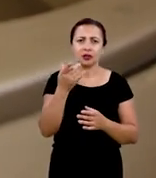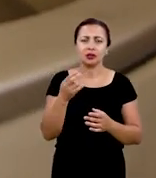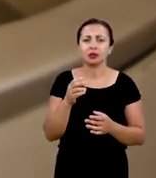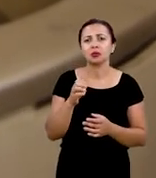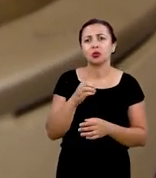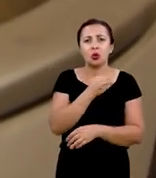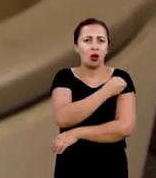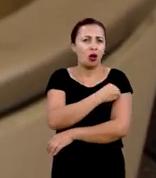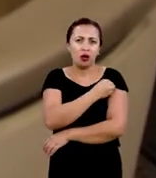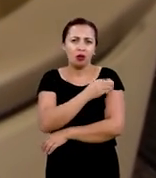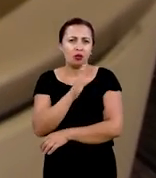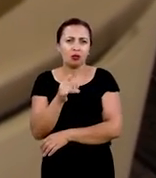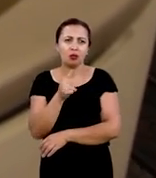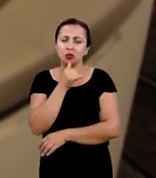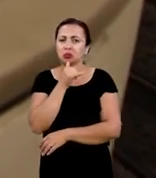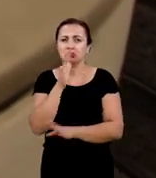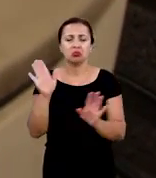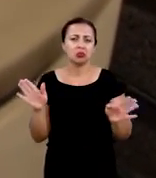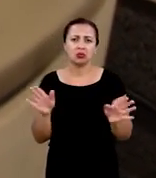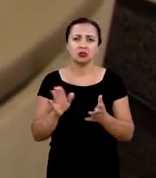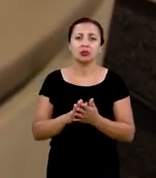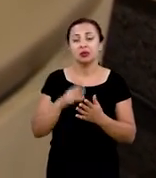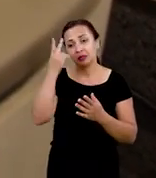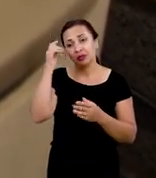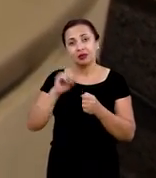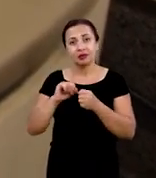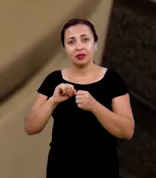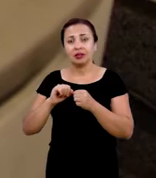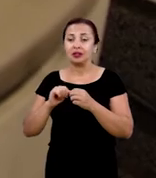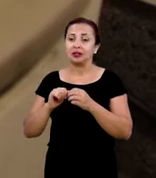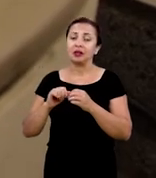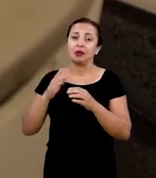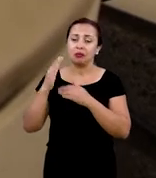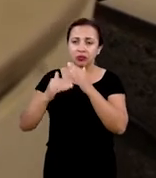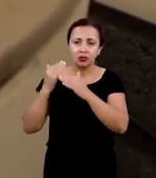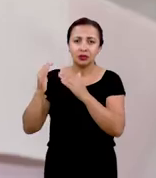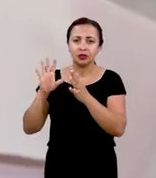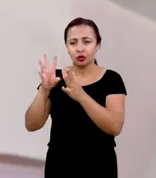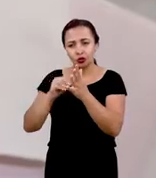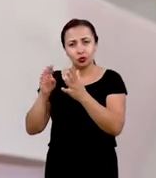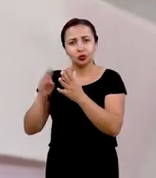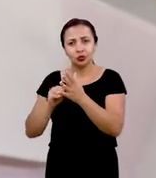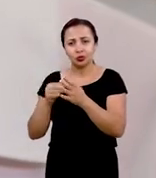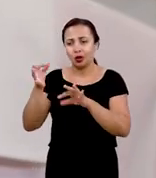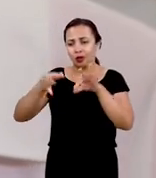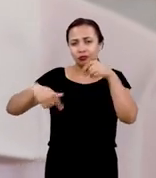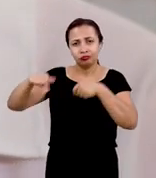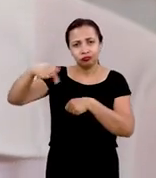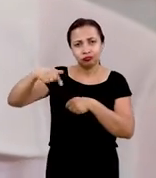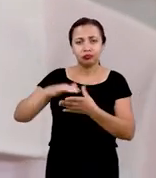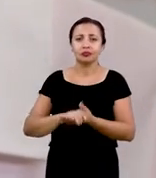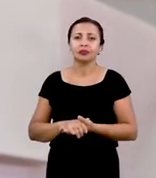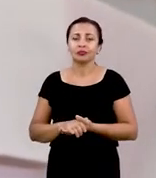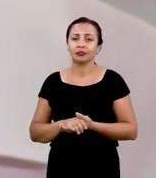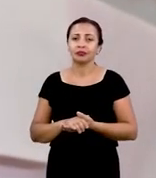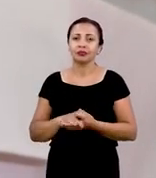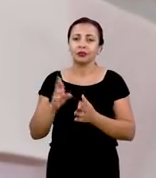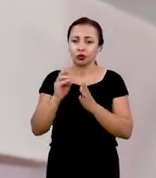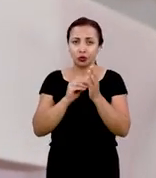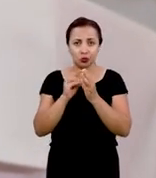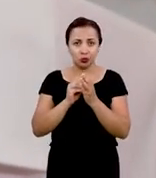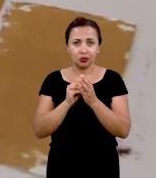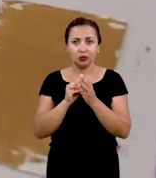o etanol, o metanol, para fazer esse processo de extrair as substâncias. De forma bem resumida, o que a gente faz, na verdade,